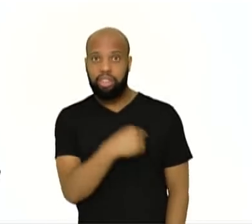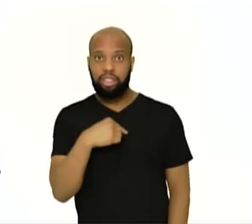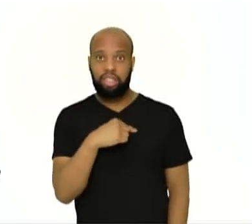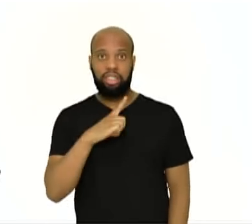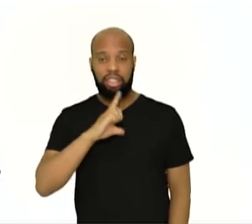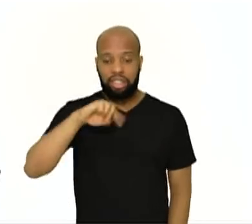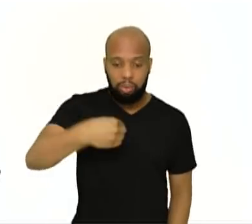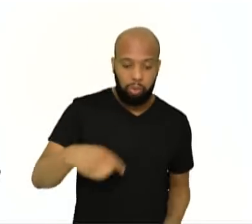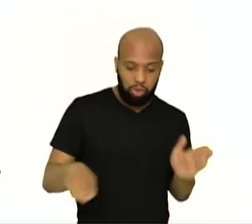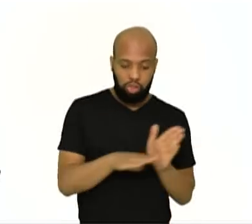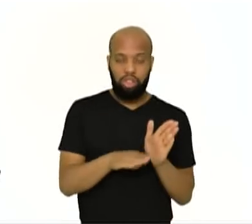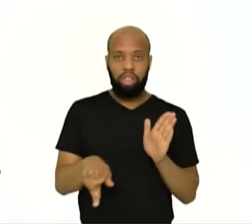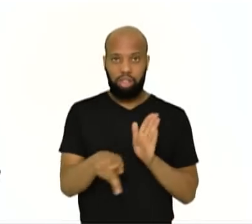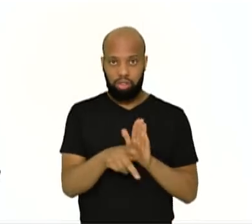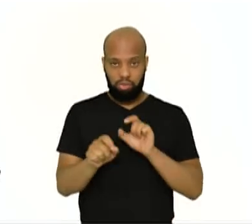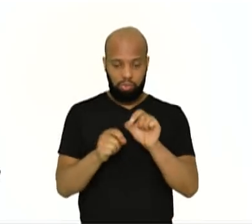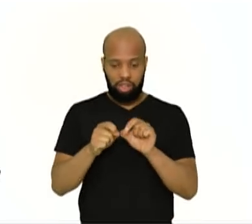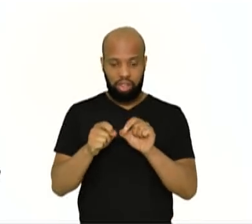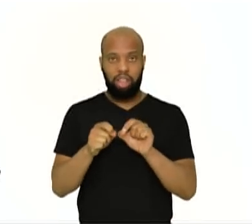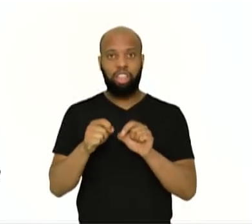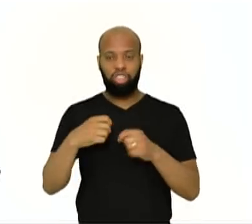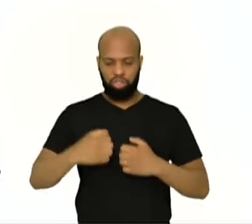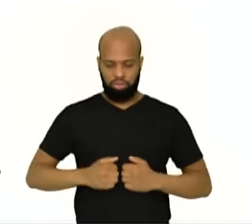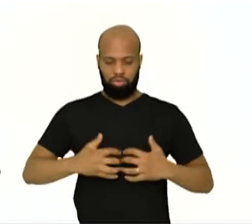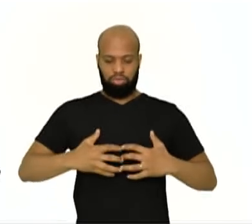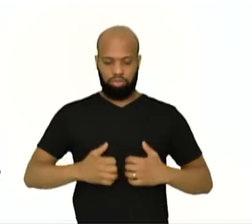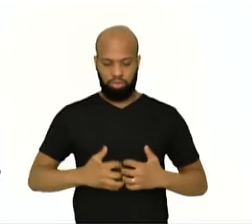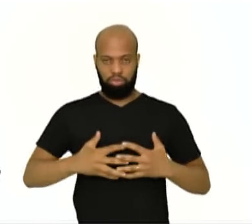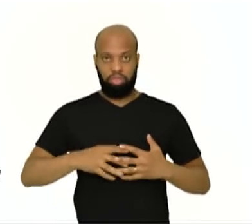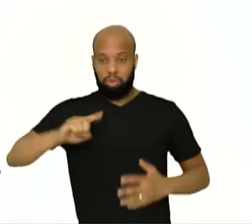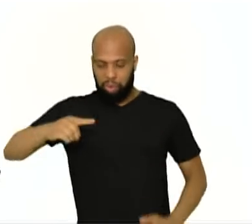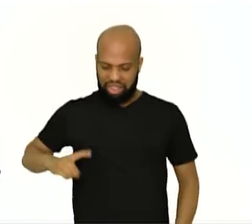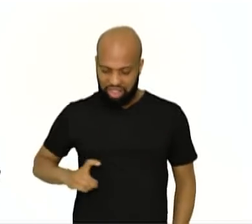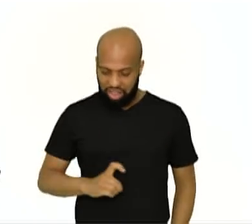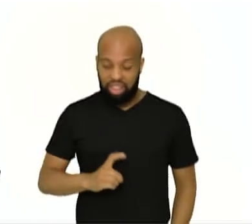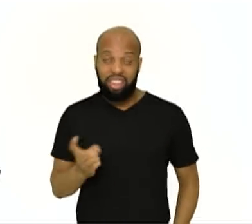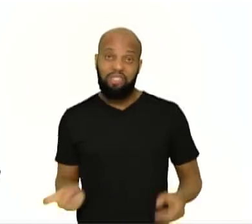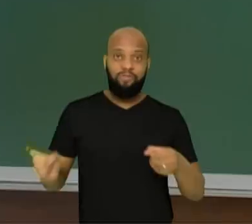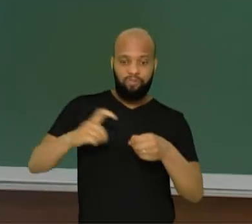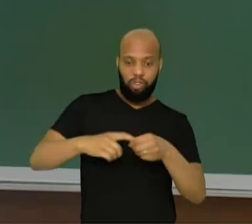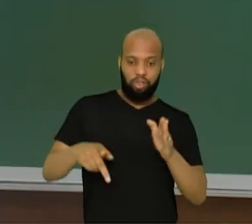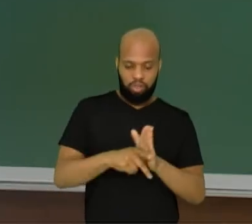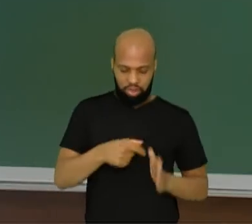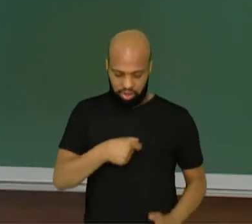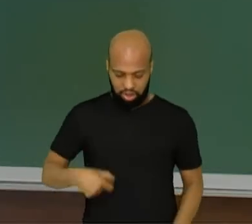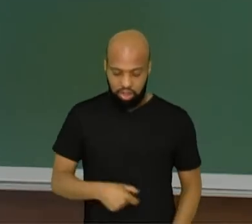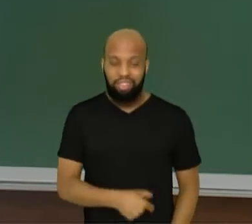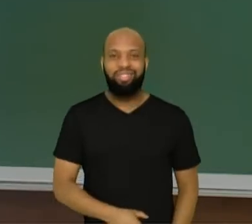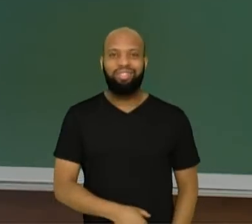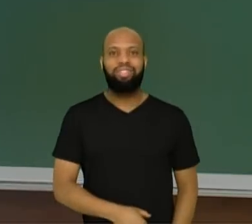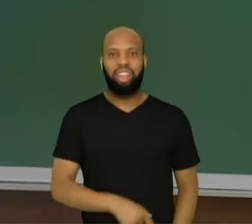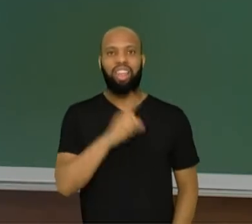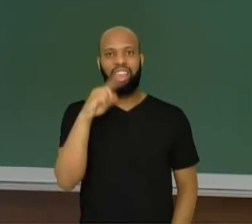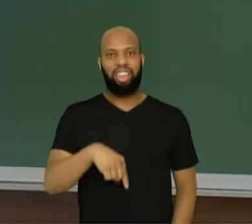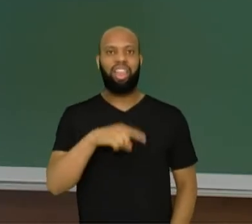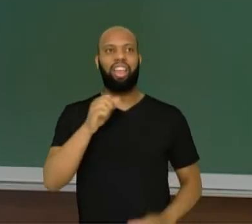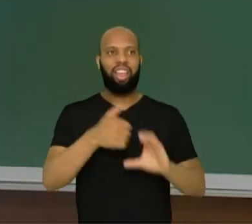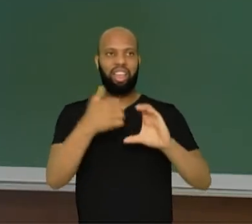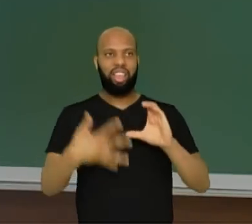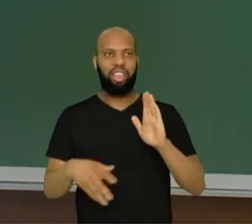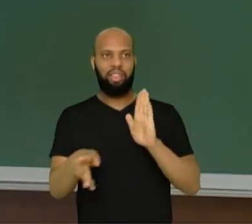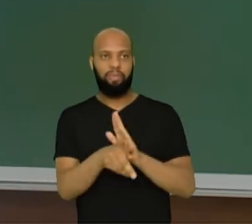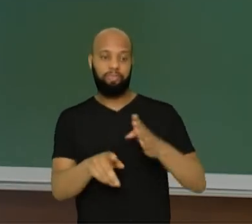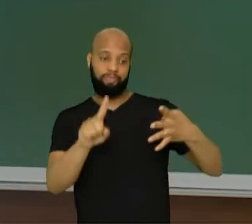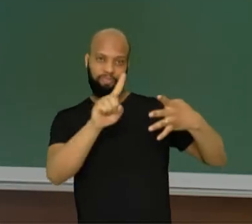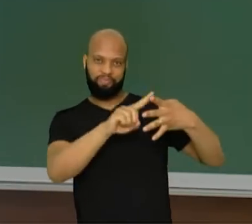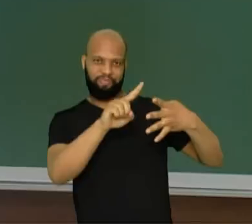respiratório se transforma em larva e volta para o sistema digestório. Essa é uma característica da ascaridíase. Vamos